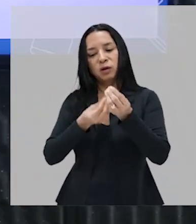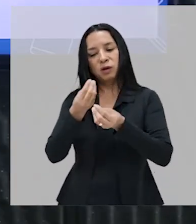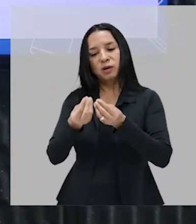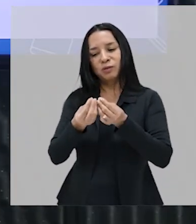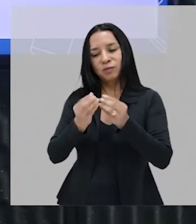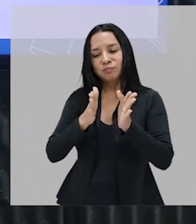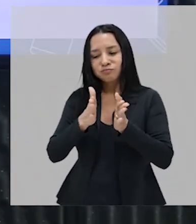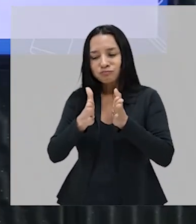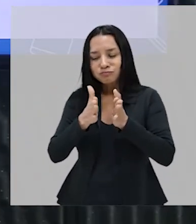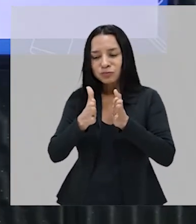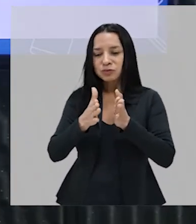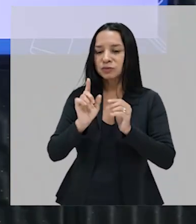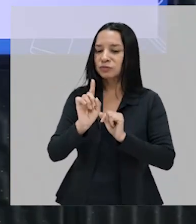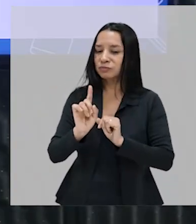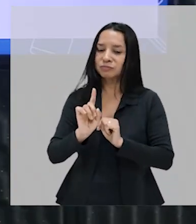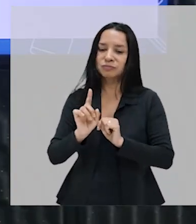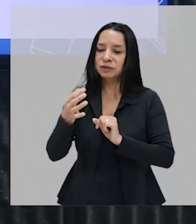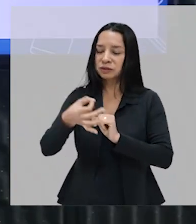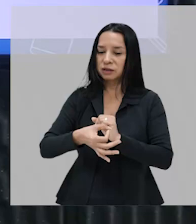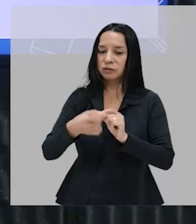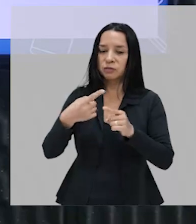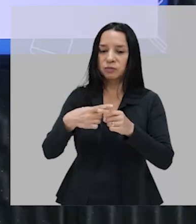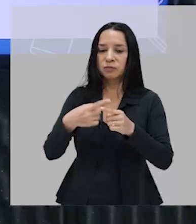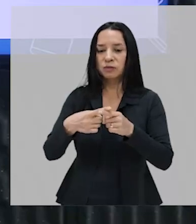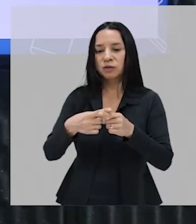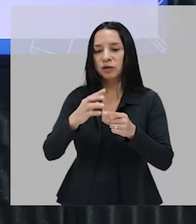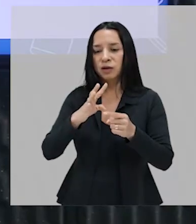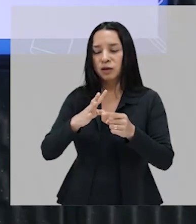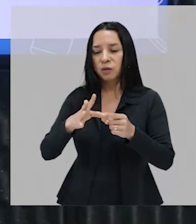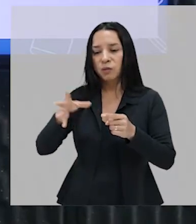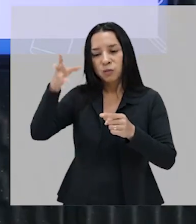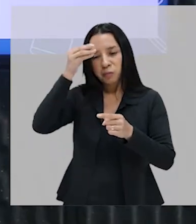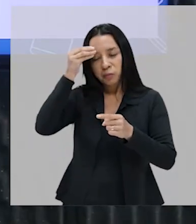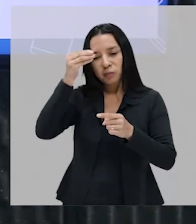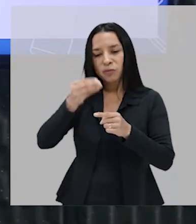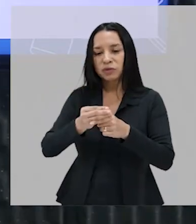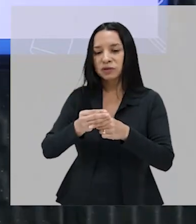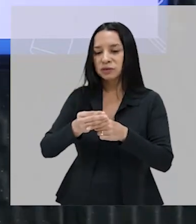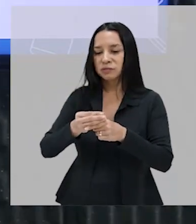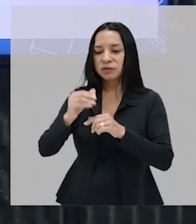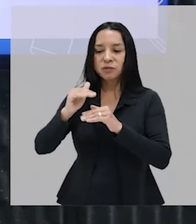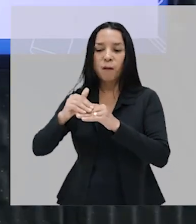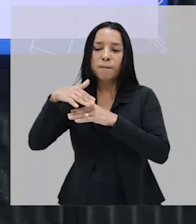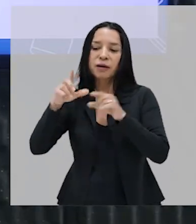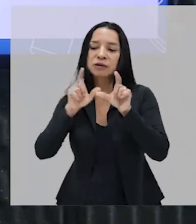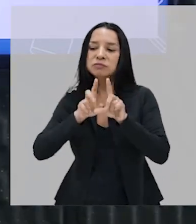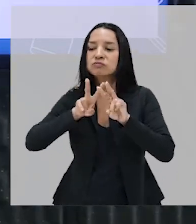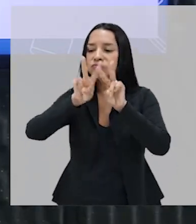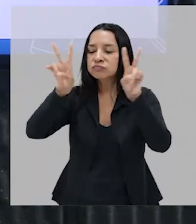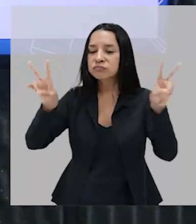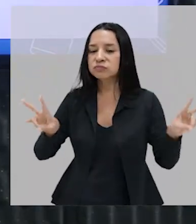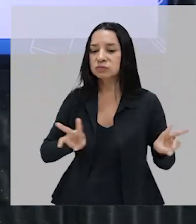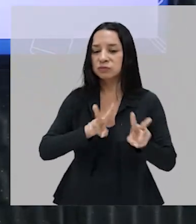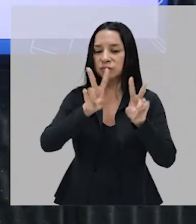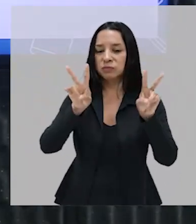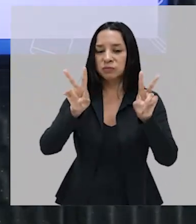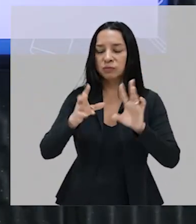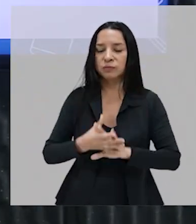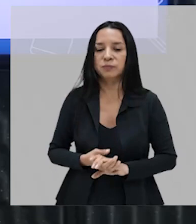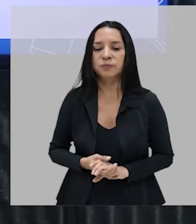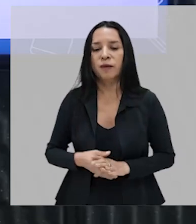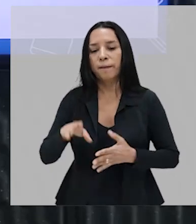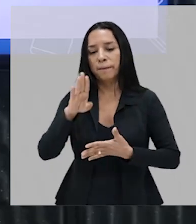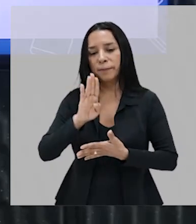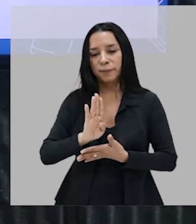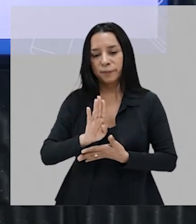certo, porque o conhecimento filosófico, crítico e reflexivo ele é mais amplo, ele é mais holístico, como se diz, ou seja, do todo.